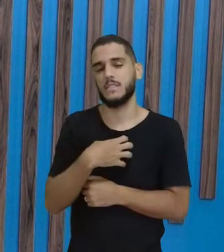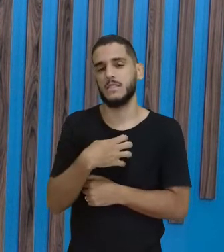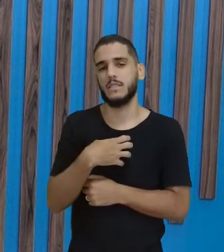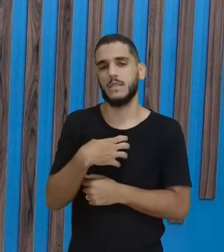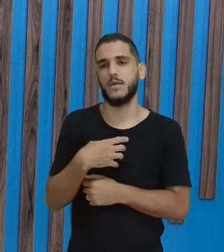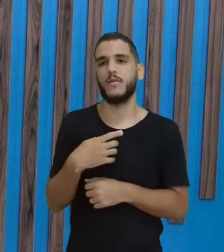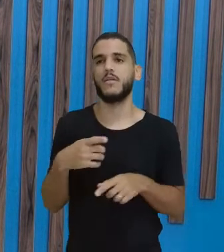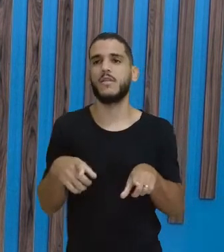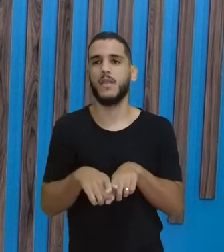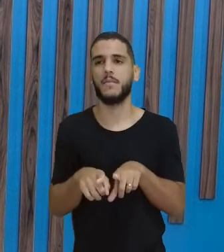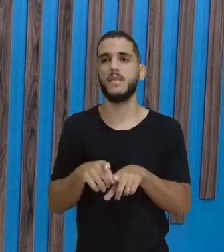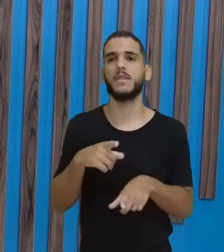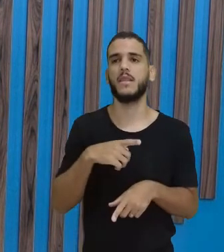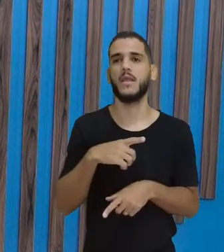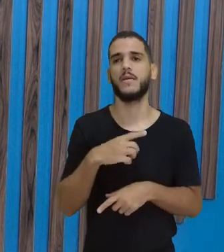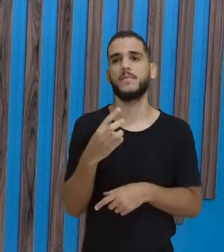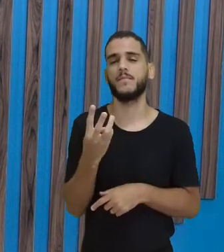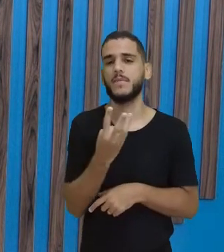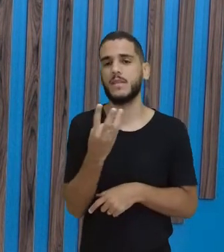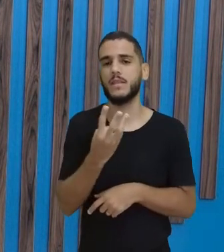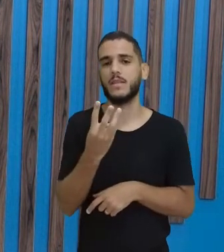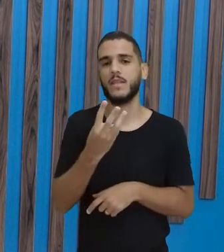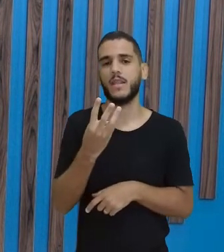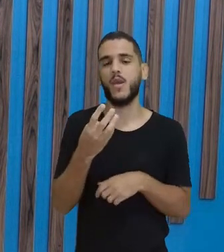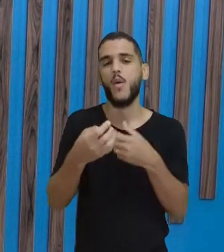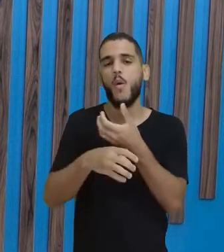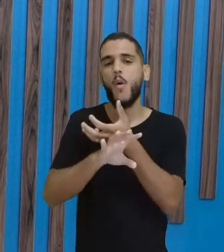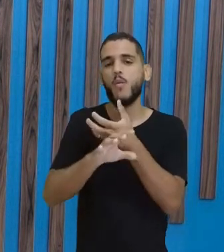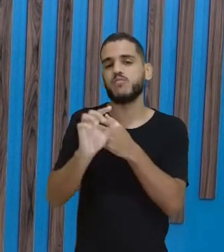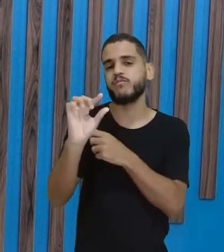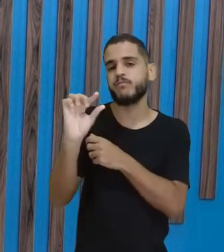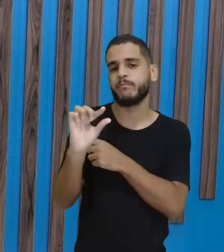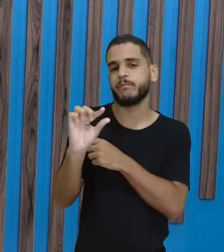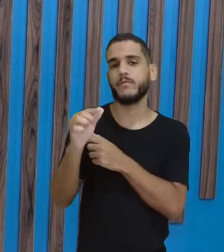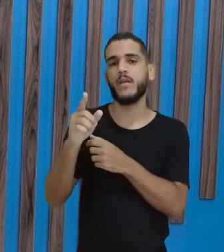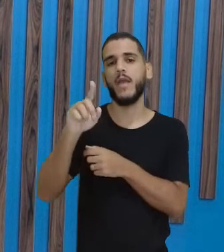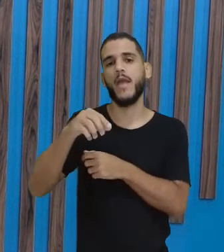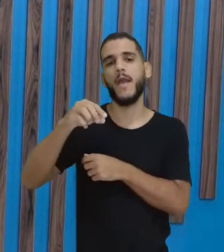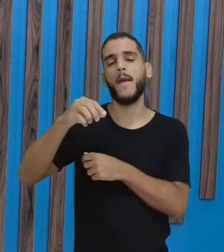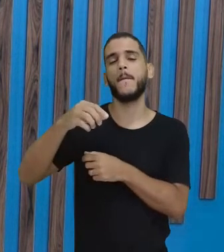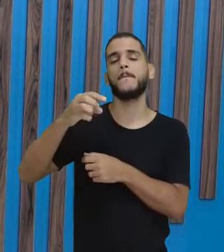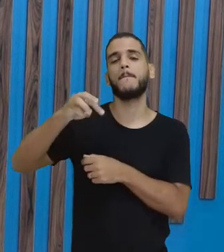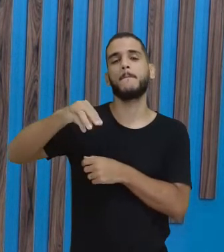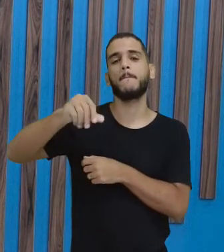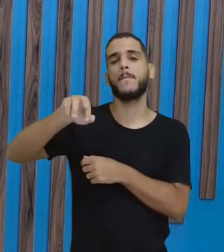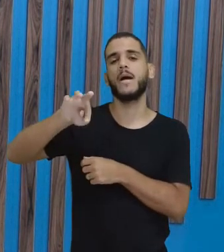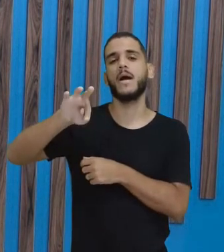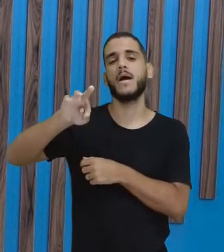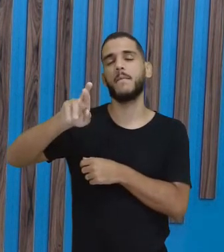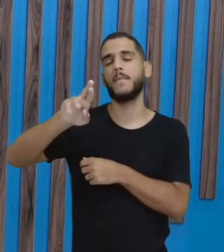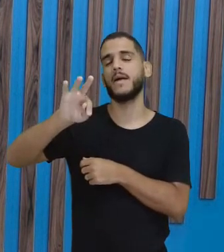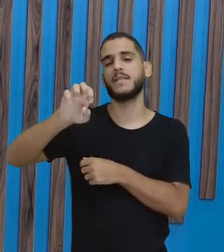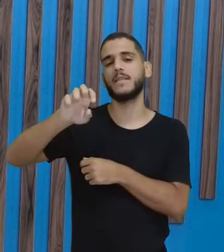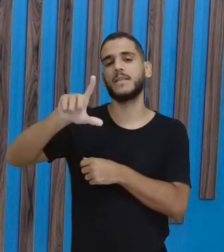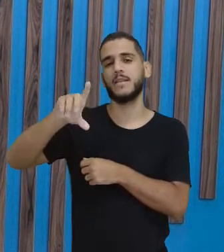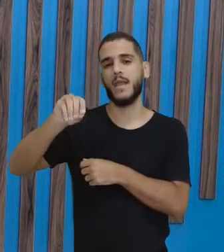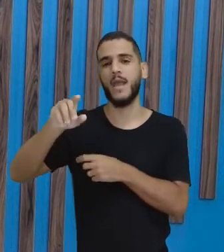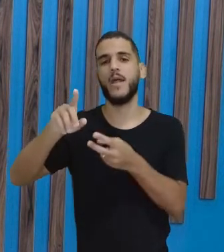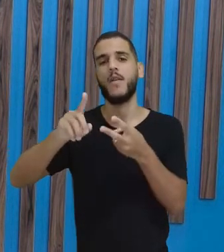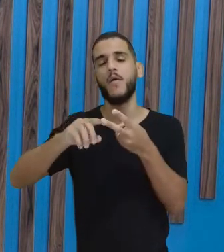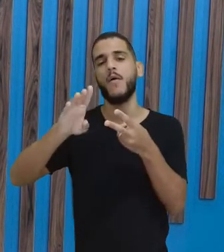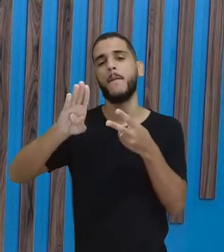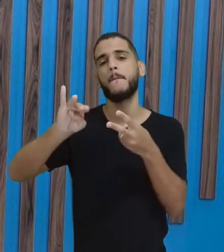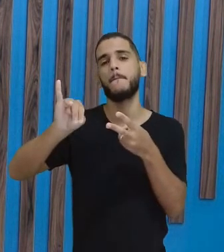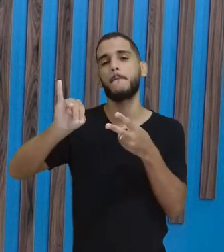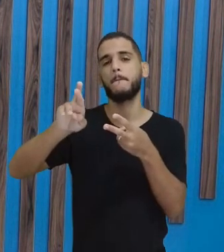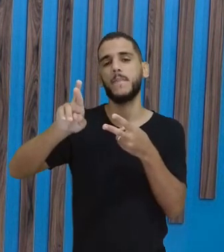E nós temos aqui 3 ossinhos pequenininhos. É o martelo, a bigorna e o estribo. Então, todo esse som,